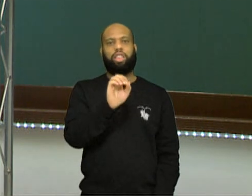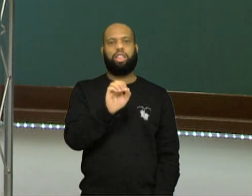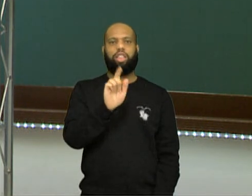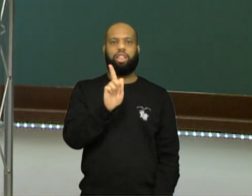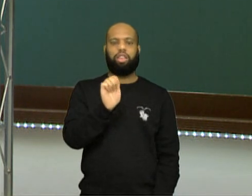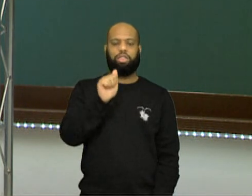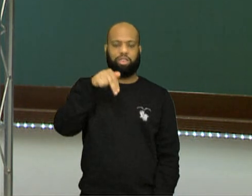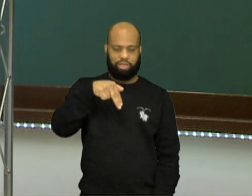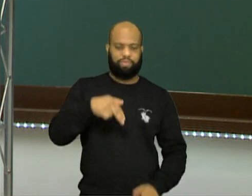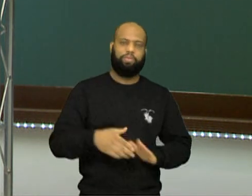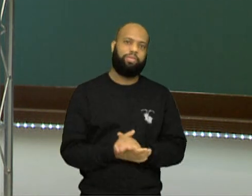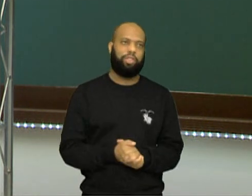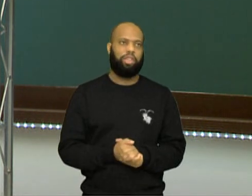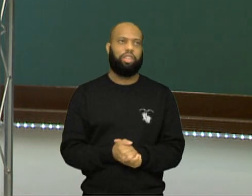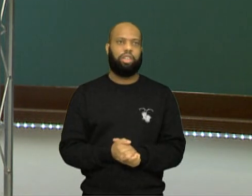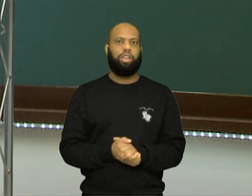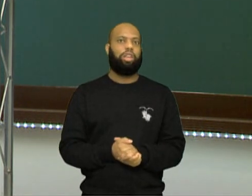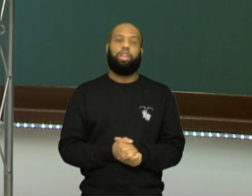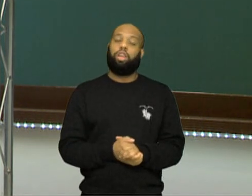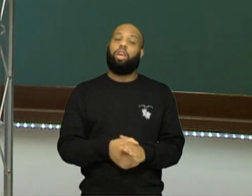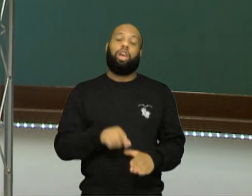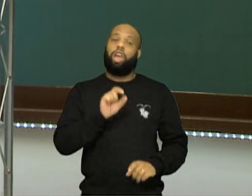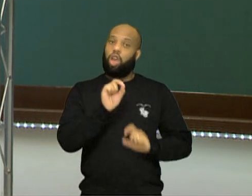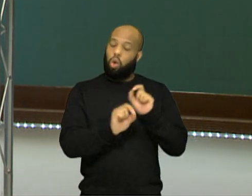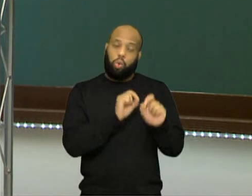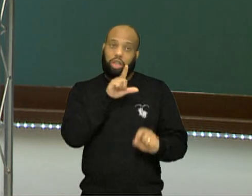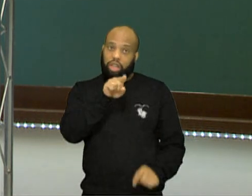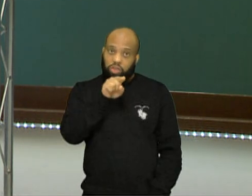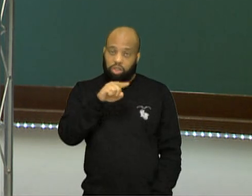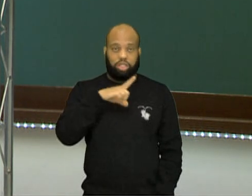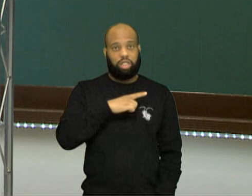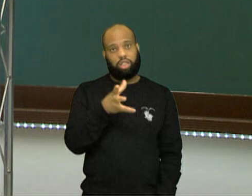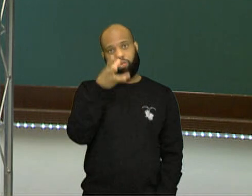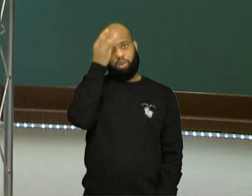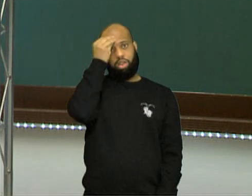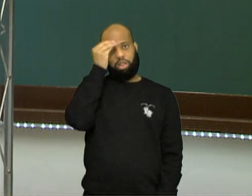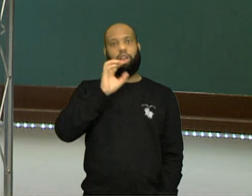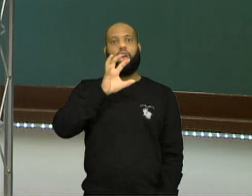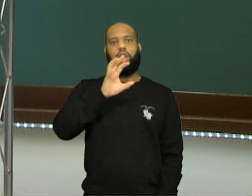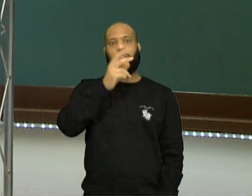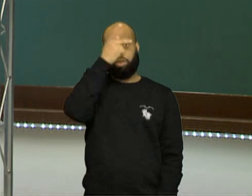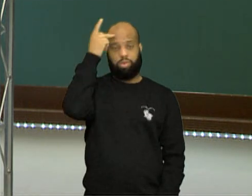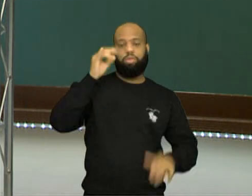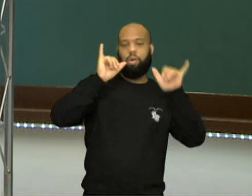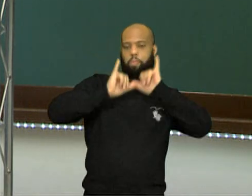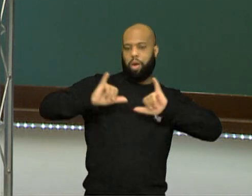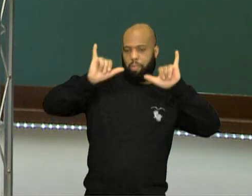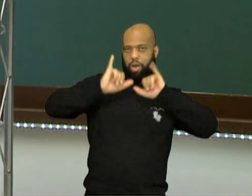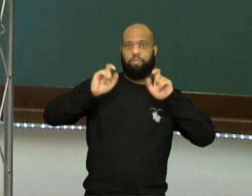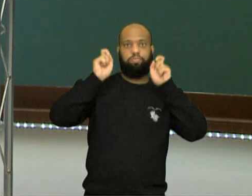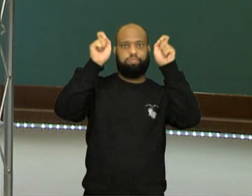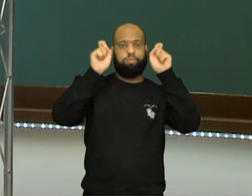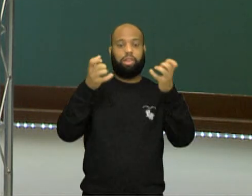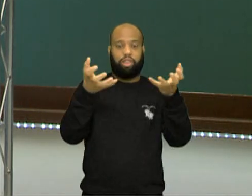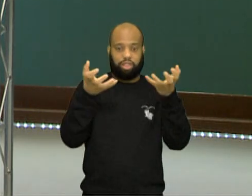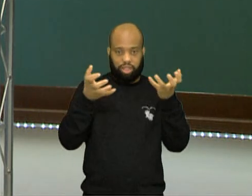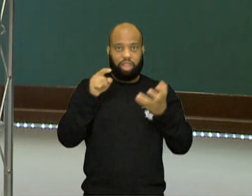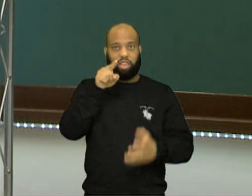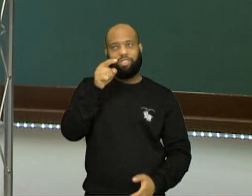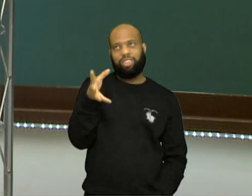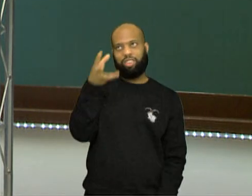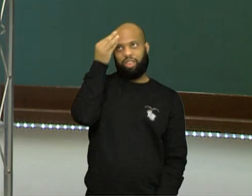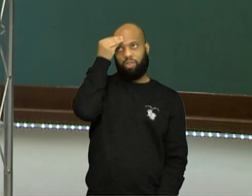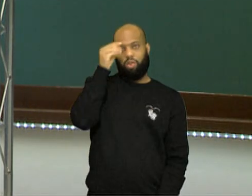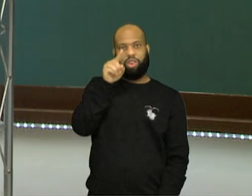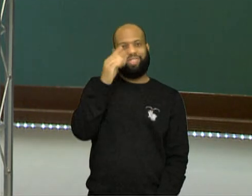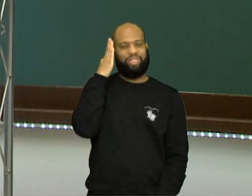aquela campanha. É o que tem que sobrar para você, porque é isso que o divulgador da campanha quer, que você decore, que